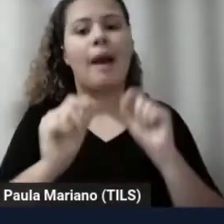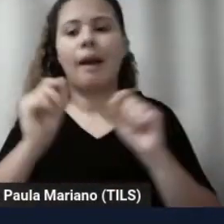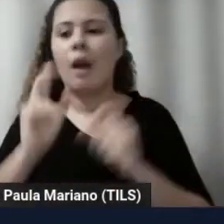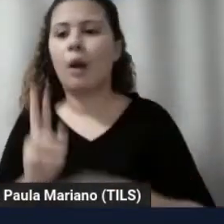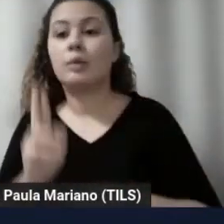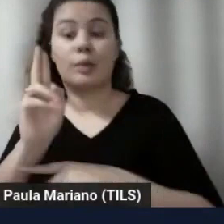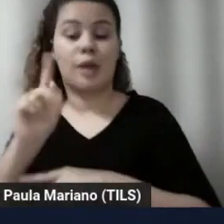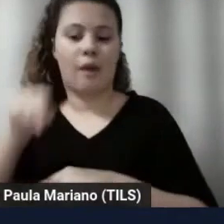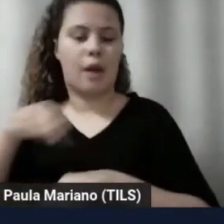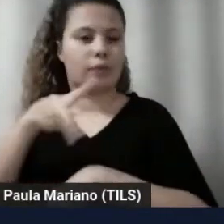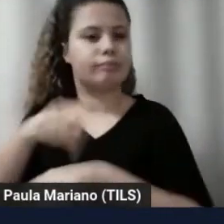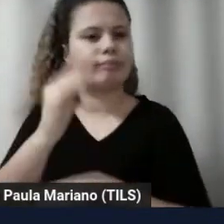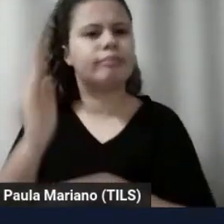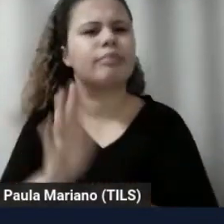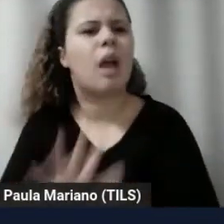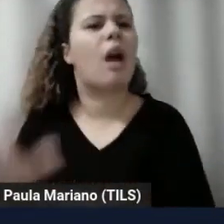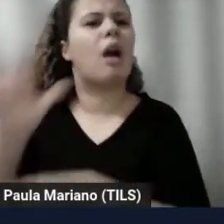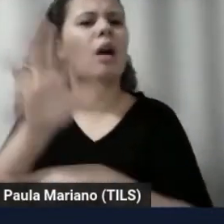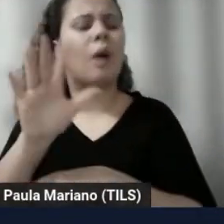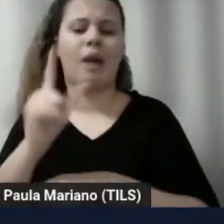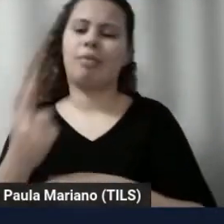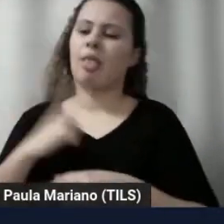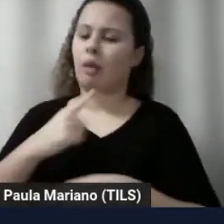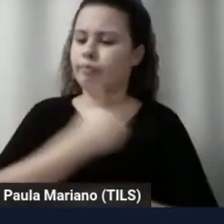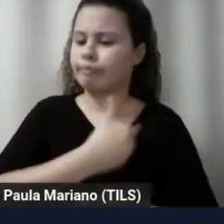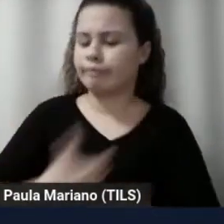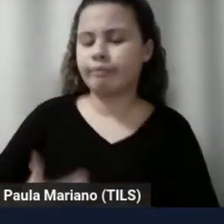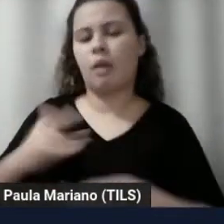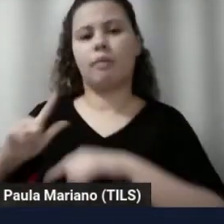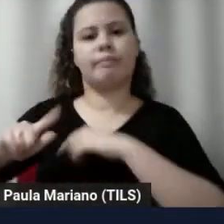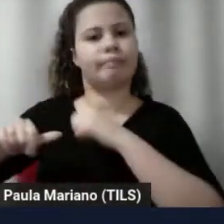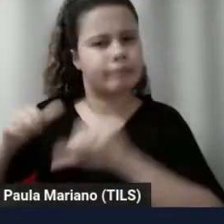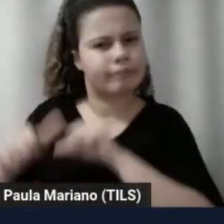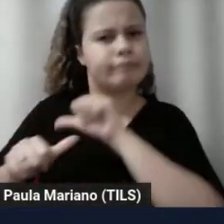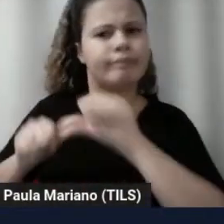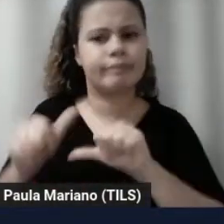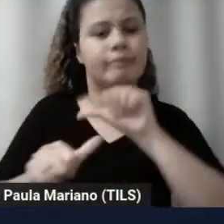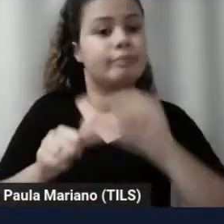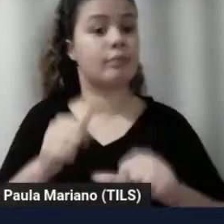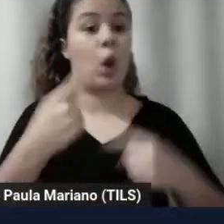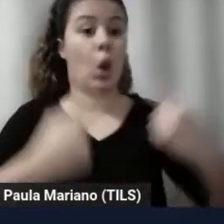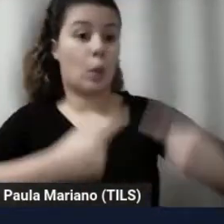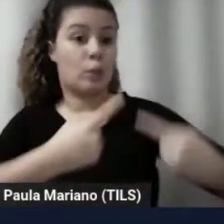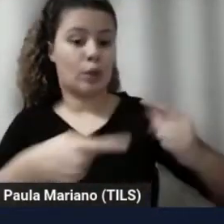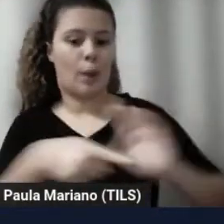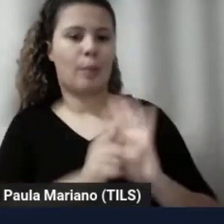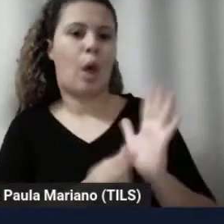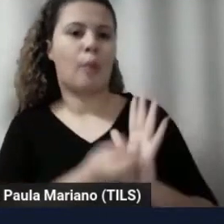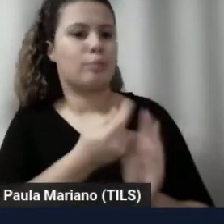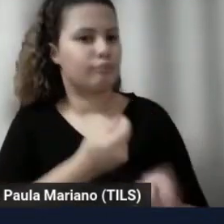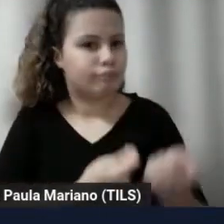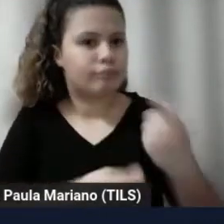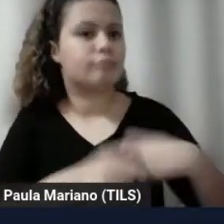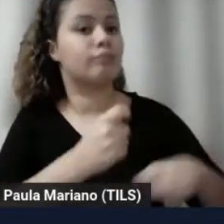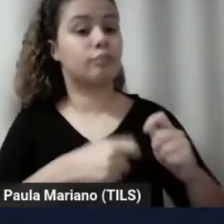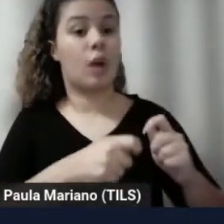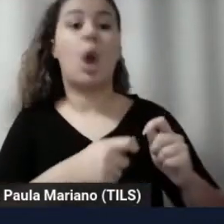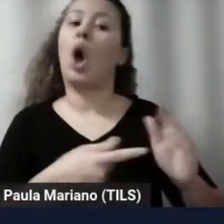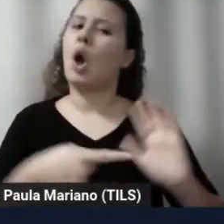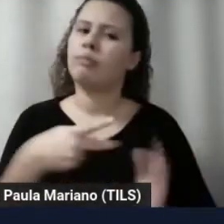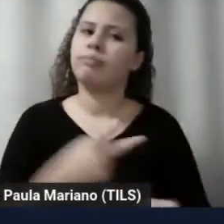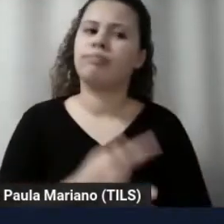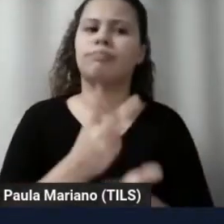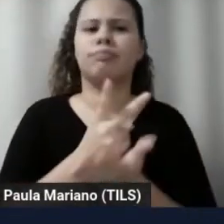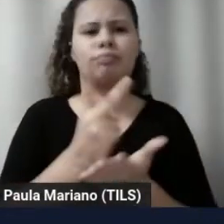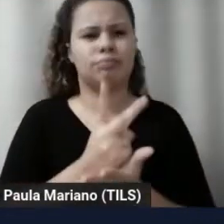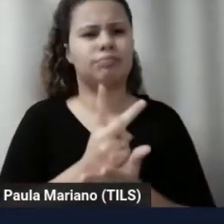Brasil? Vocês veem que entra governo, sai governo, a política monetária é essa balbúrdia.